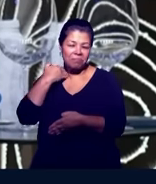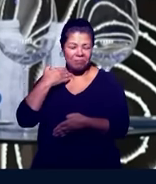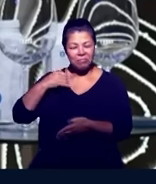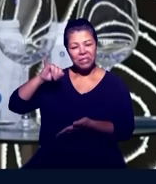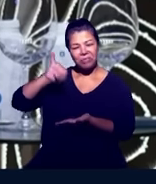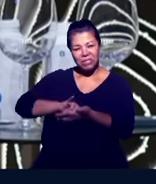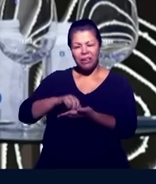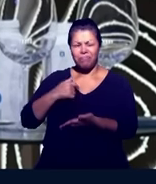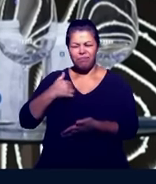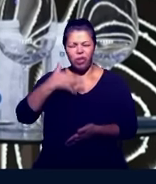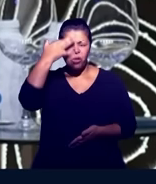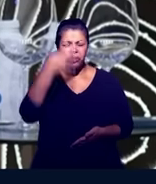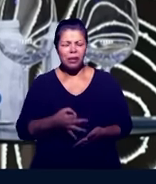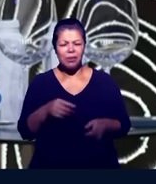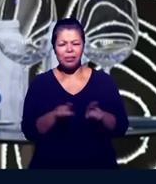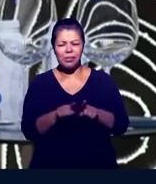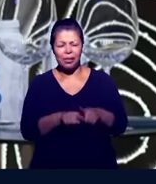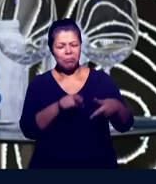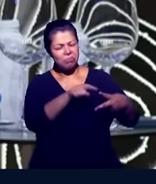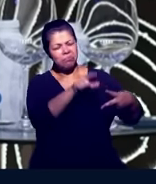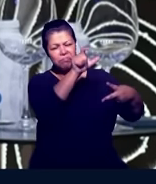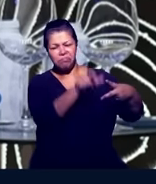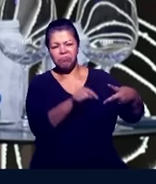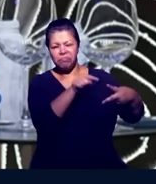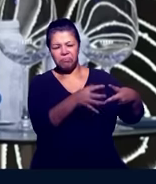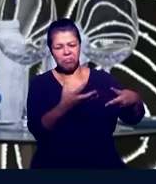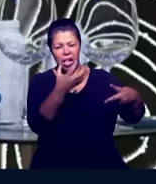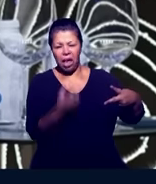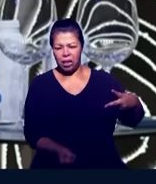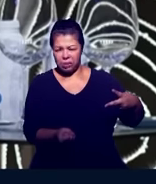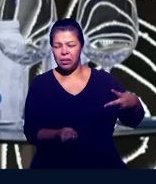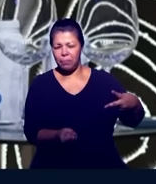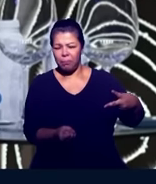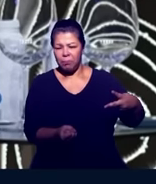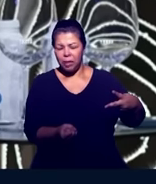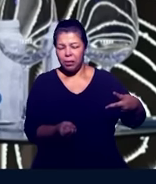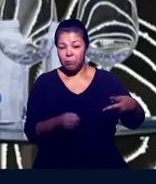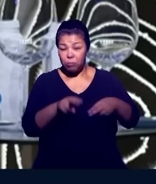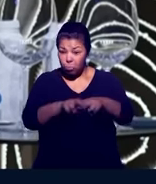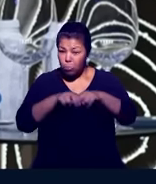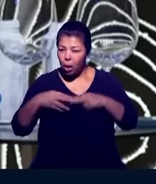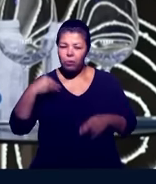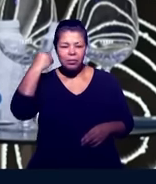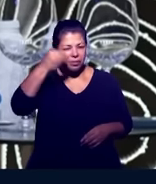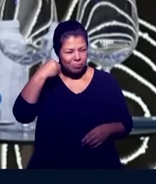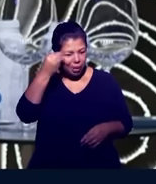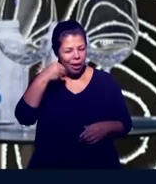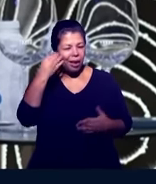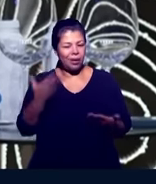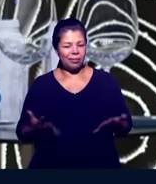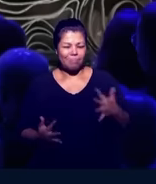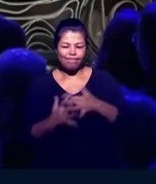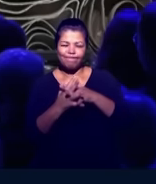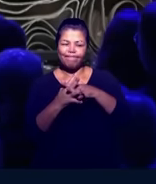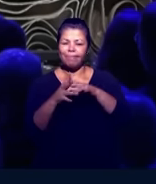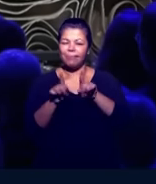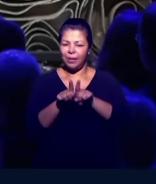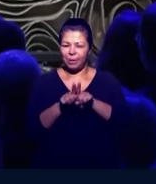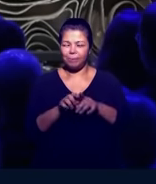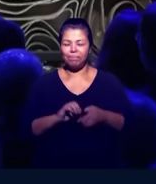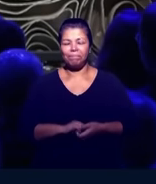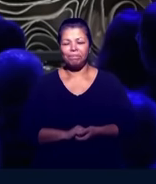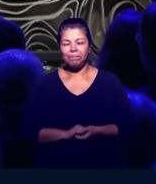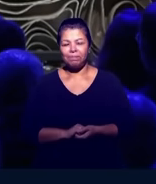que o nome dele foi bem recebido não por poucas razões por muitas e boas razões vamos voltar um